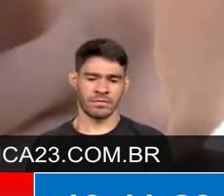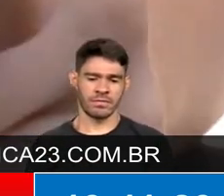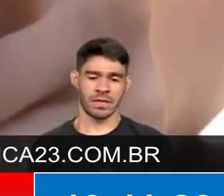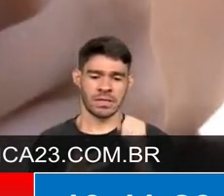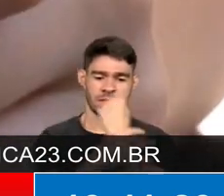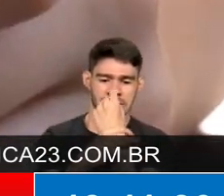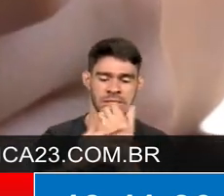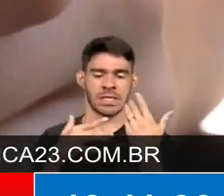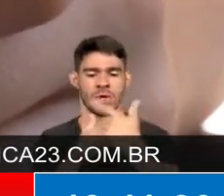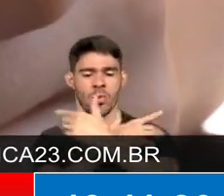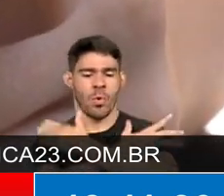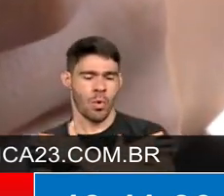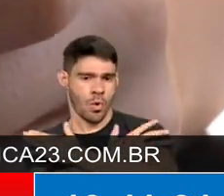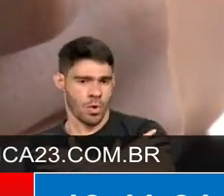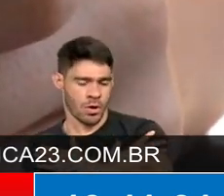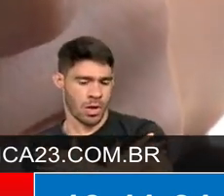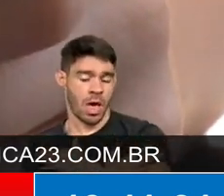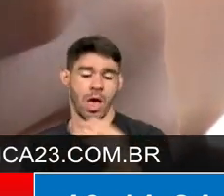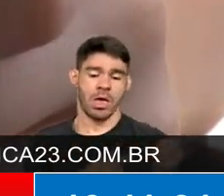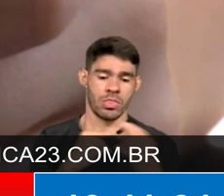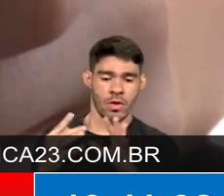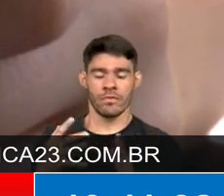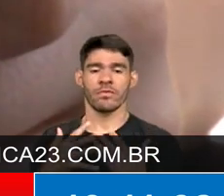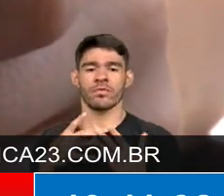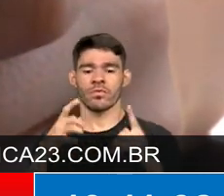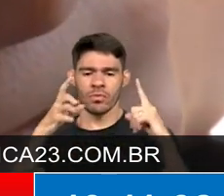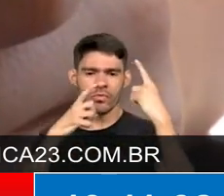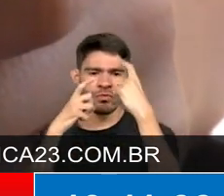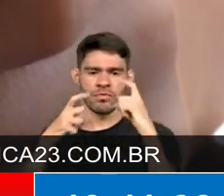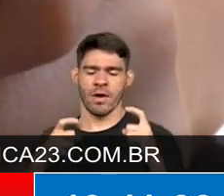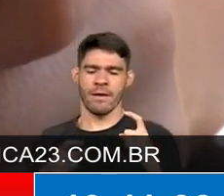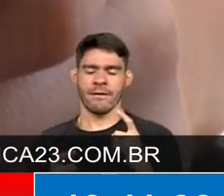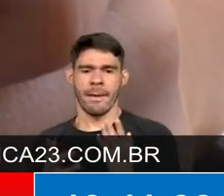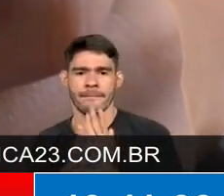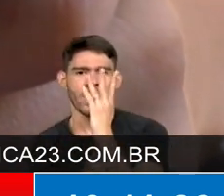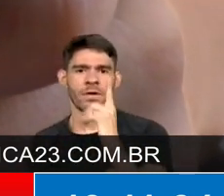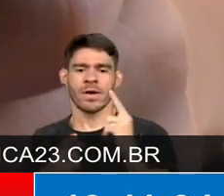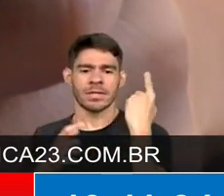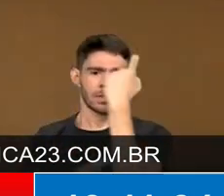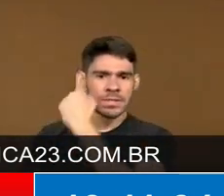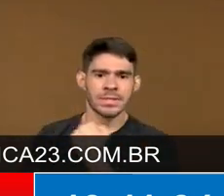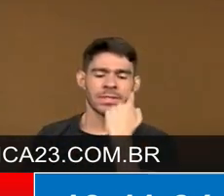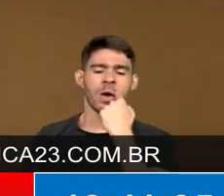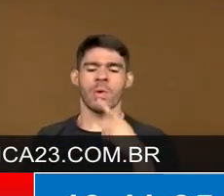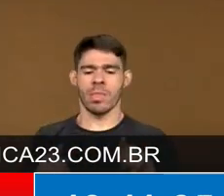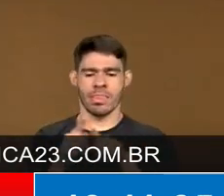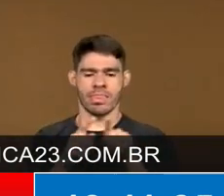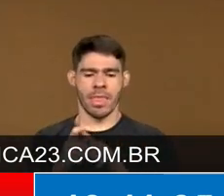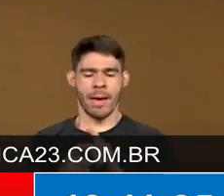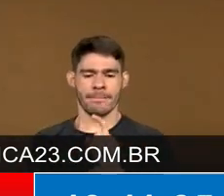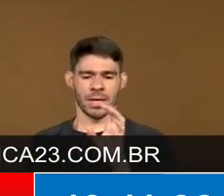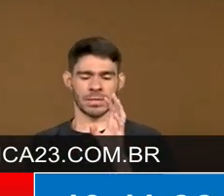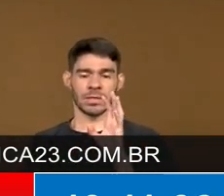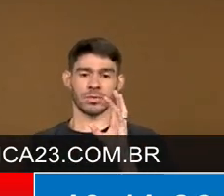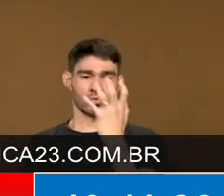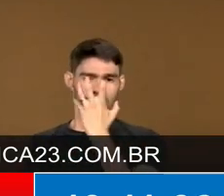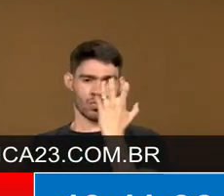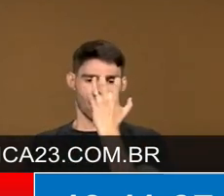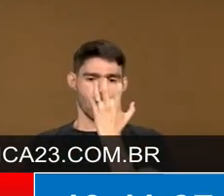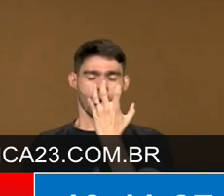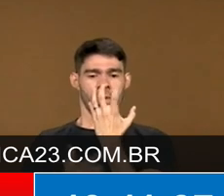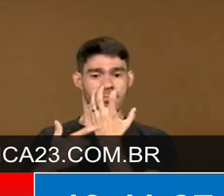seguro-desemprego. A novidade é que agora a validação facial do usuário pode ser feita também pela câmera traseira do